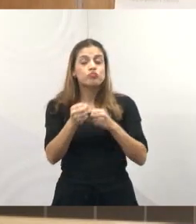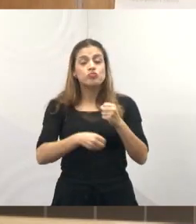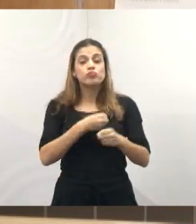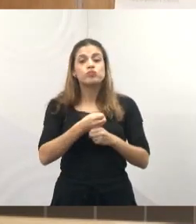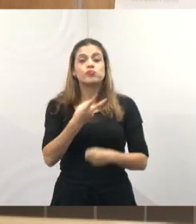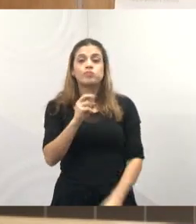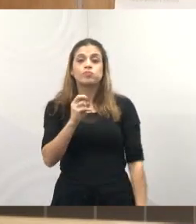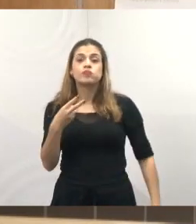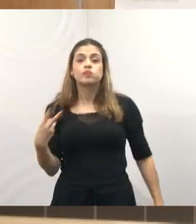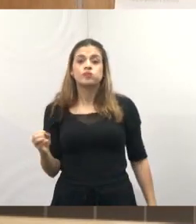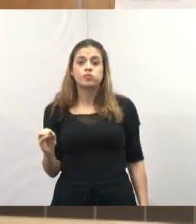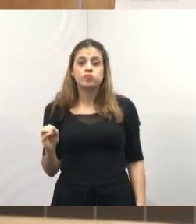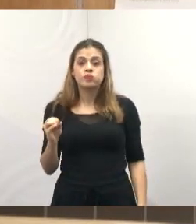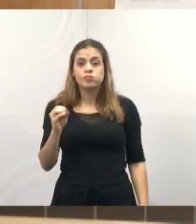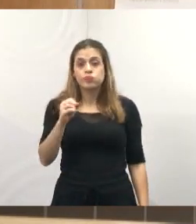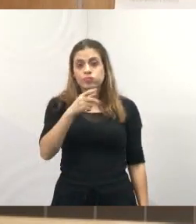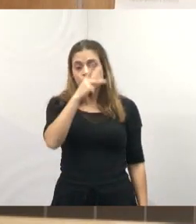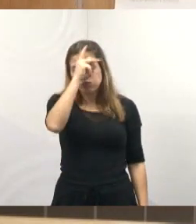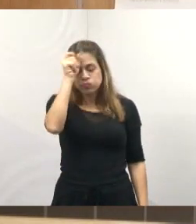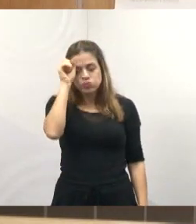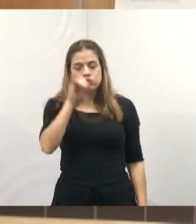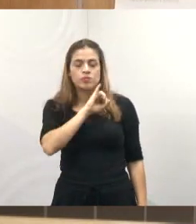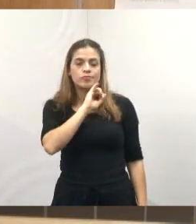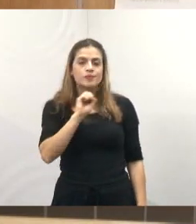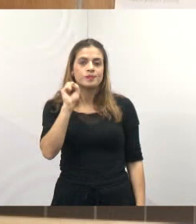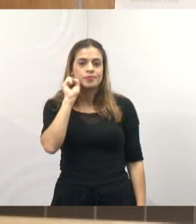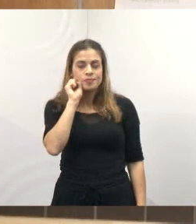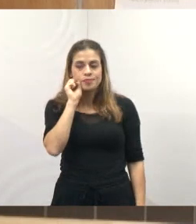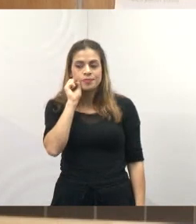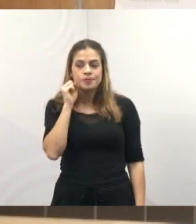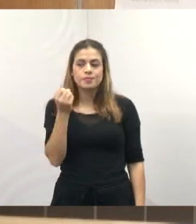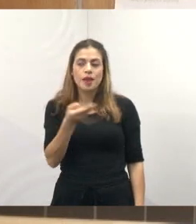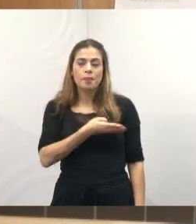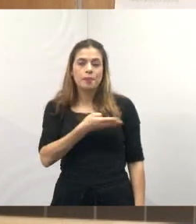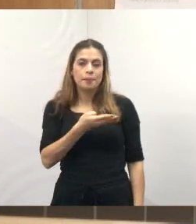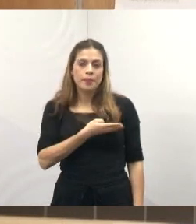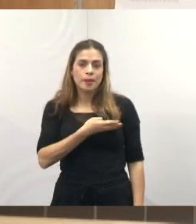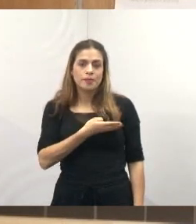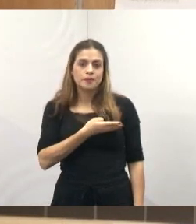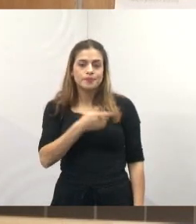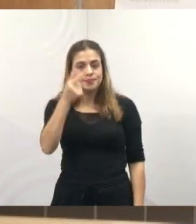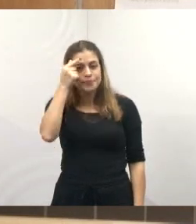prefeito Isaías Santana e do nosso caro amigo